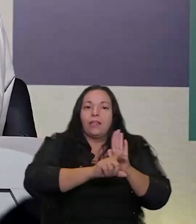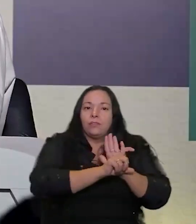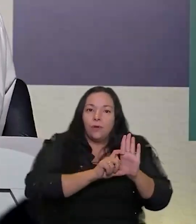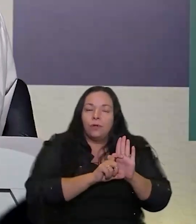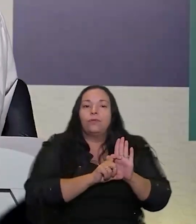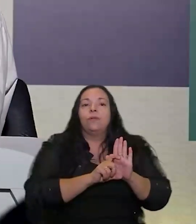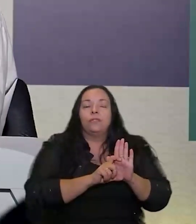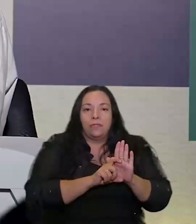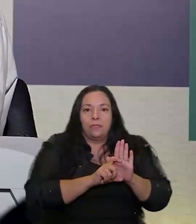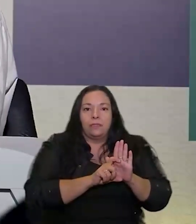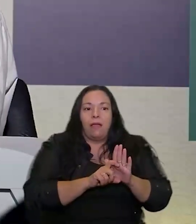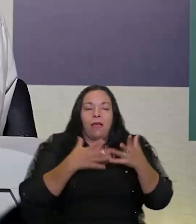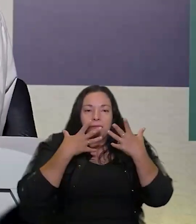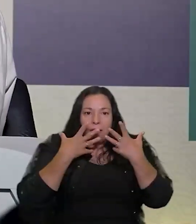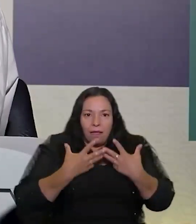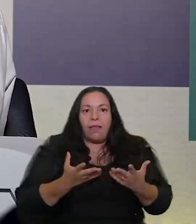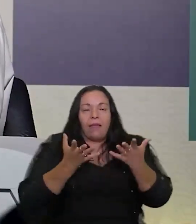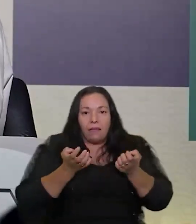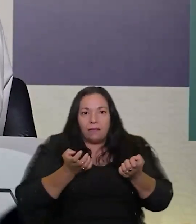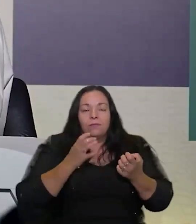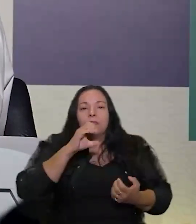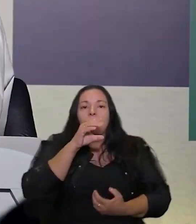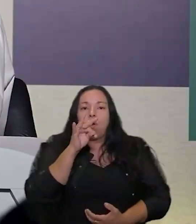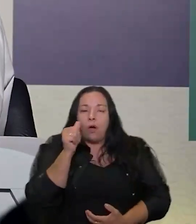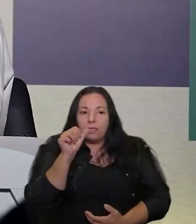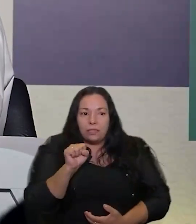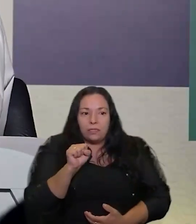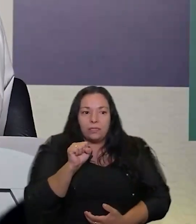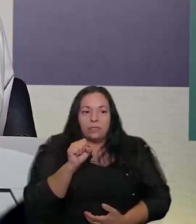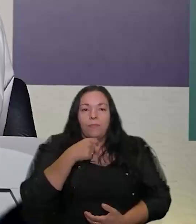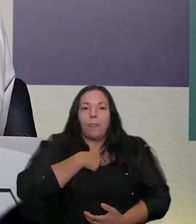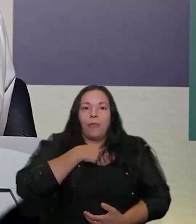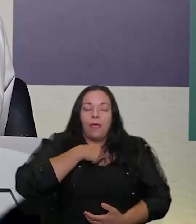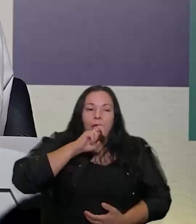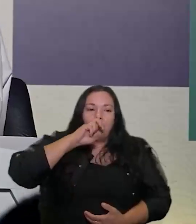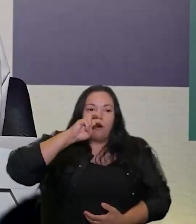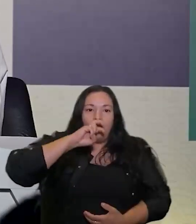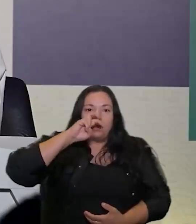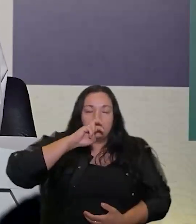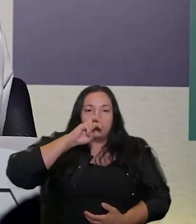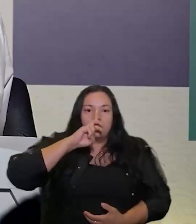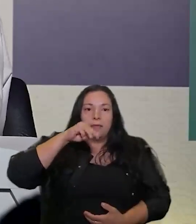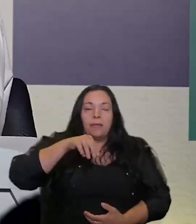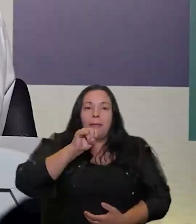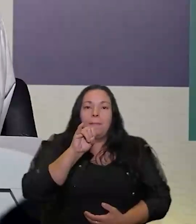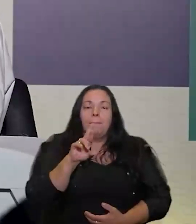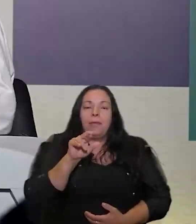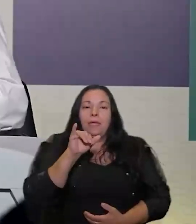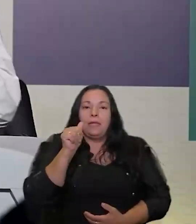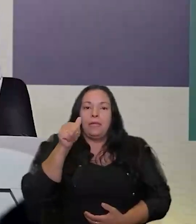as cotas, e era uma voz assim, só eu e a Miriam Leitão éramos vozes que defendíamos, no mundo